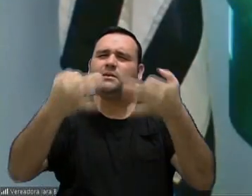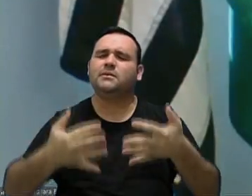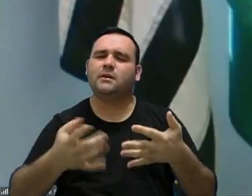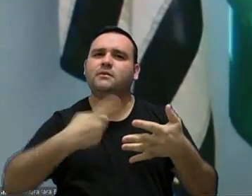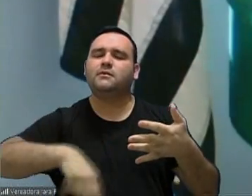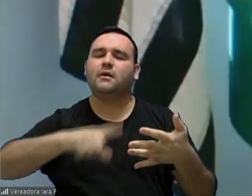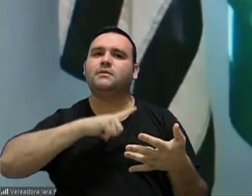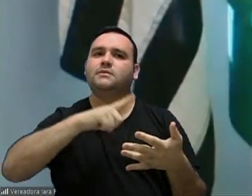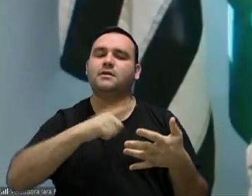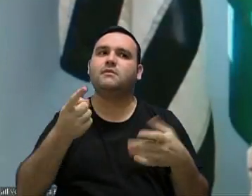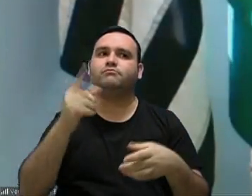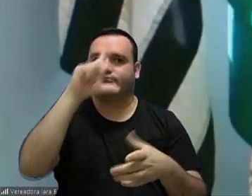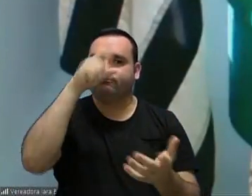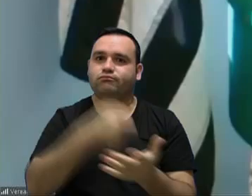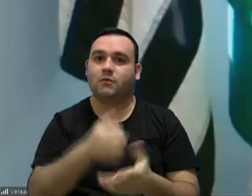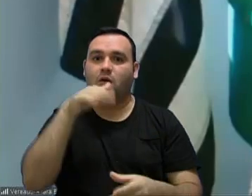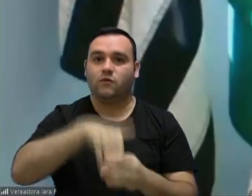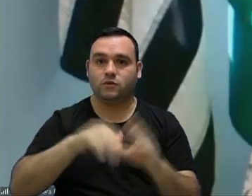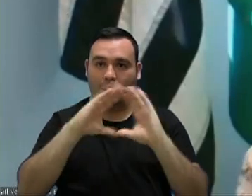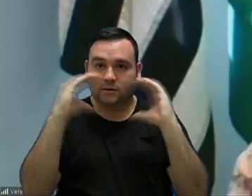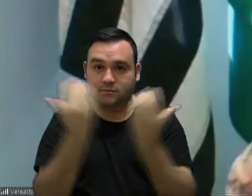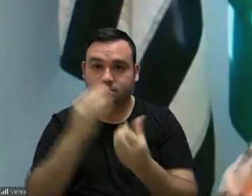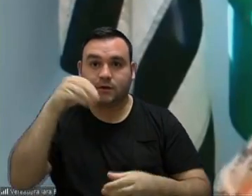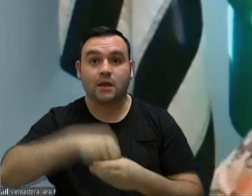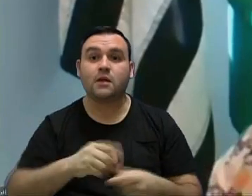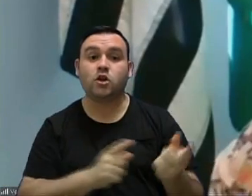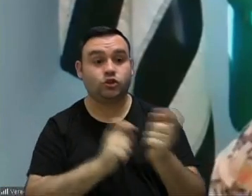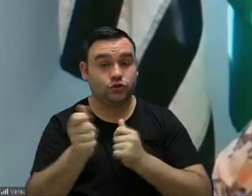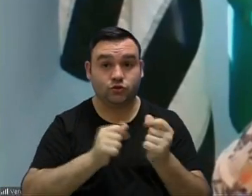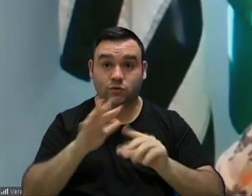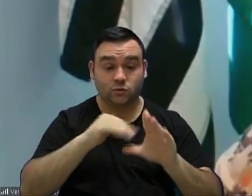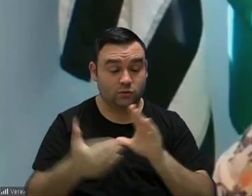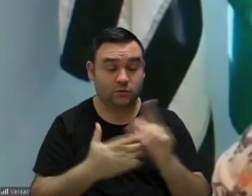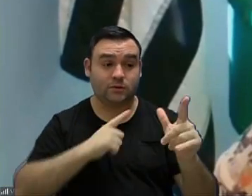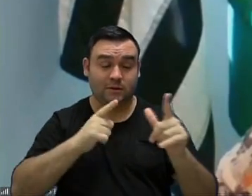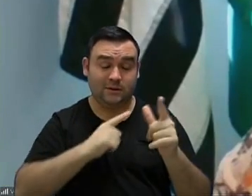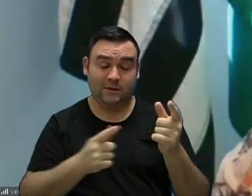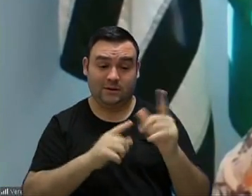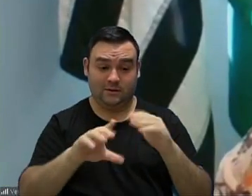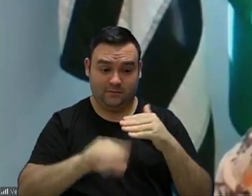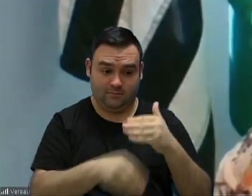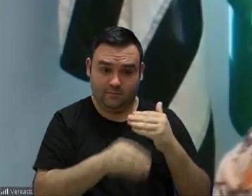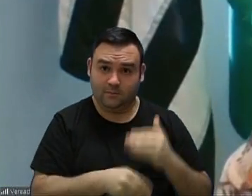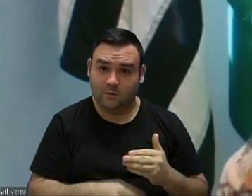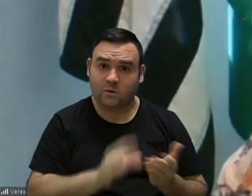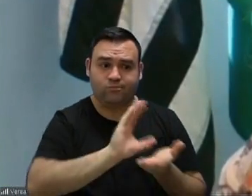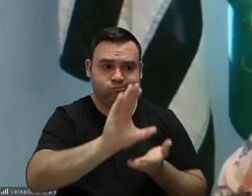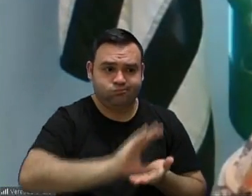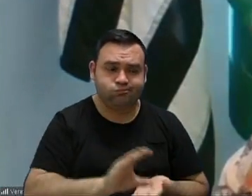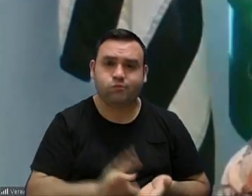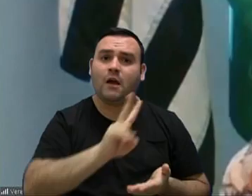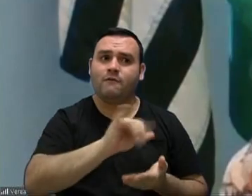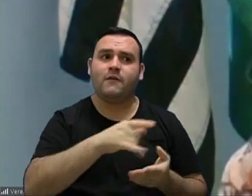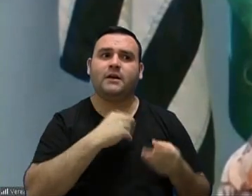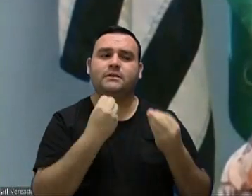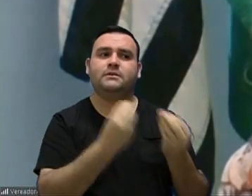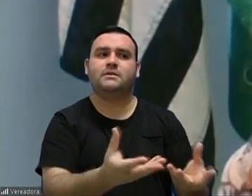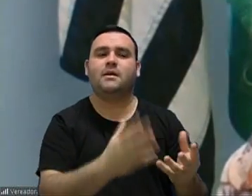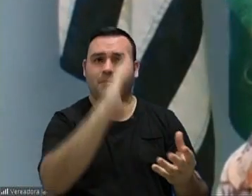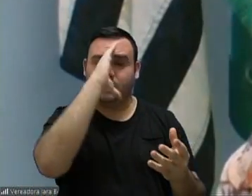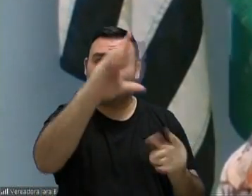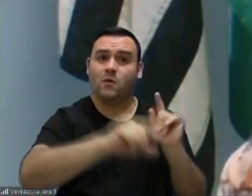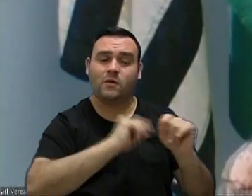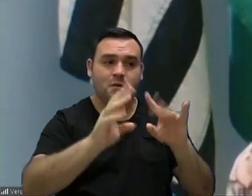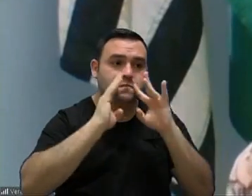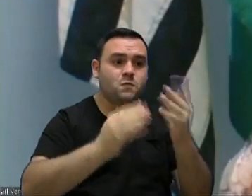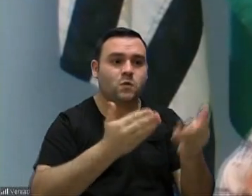decidimos, votamos aqui na Câmara, que os recursos das nossas emendas parlamentares seriam direcionados, dessa vez,